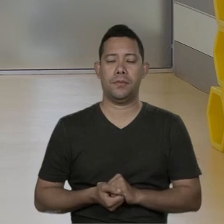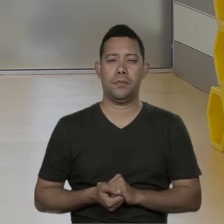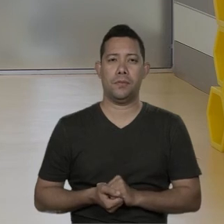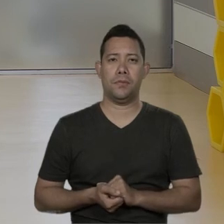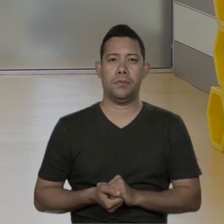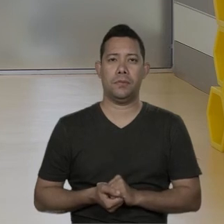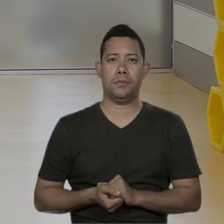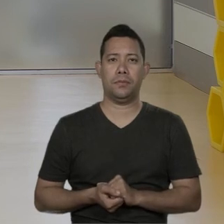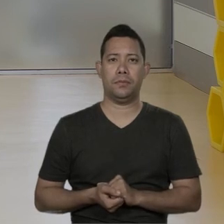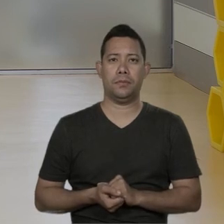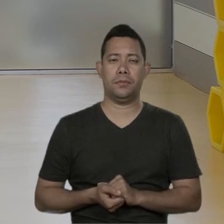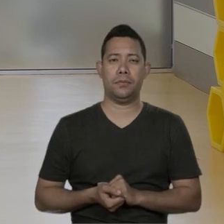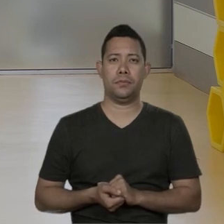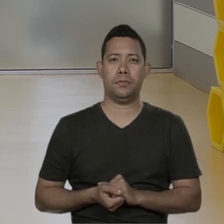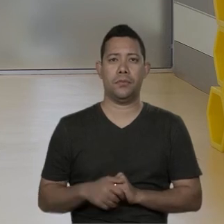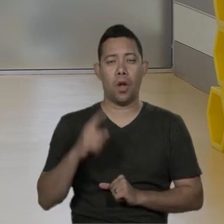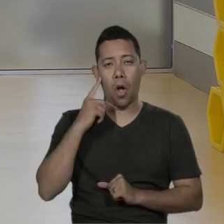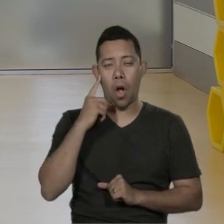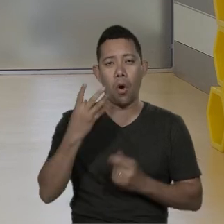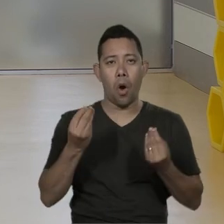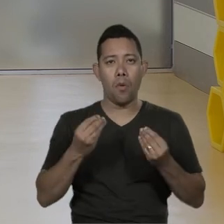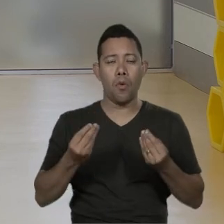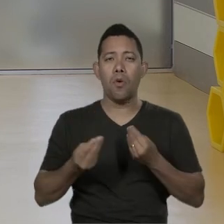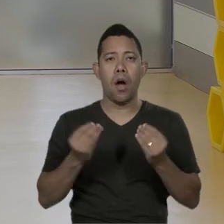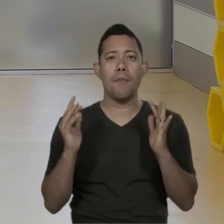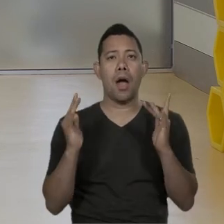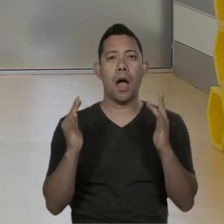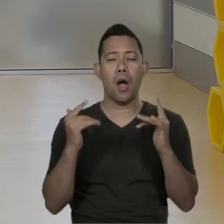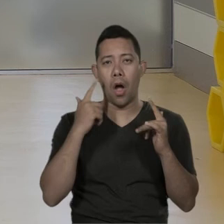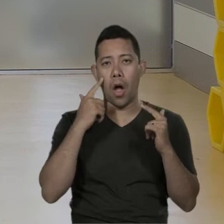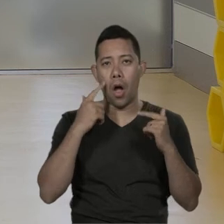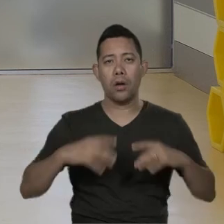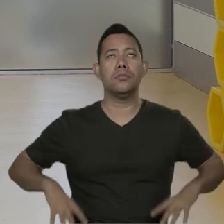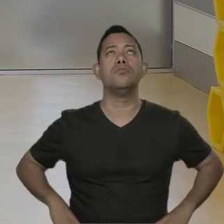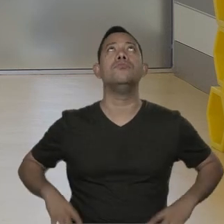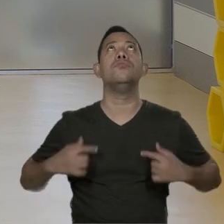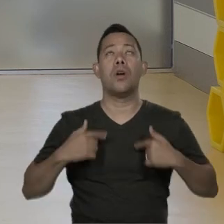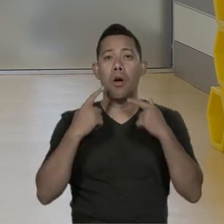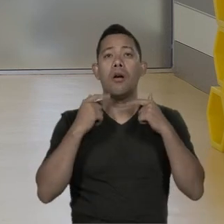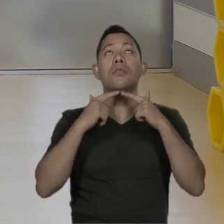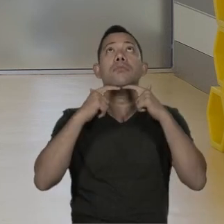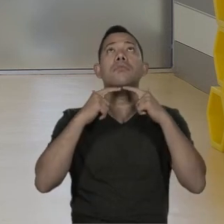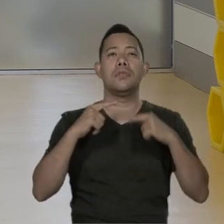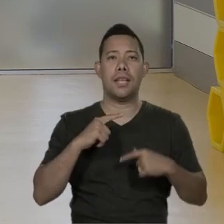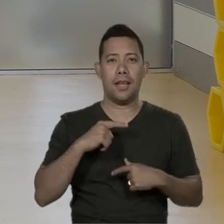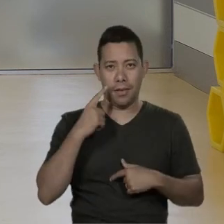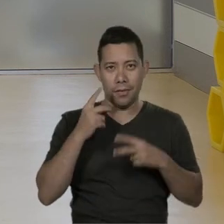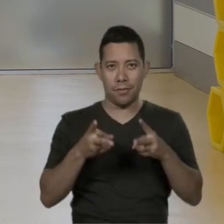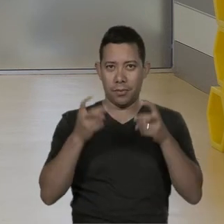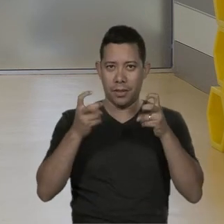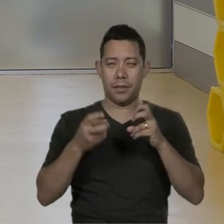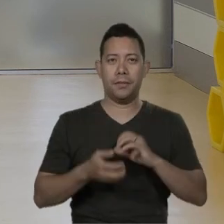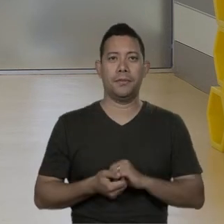Aí, leva suas mãos lá para o quadril agora, ó. Abre o peito, olha lá para o teto, contrai os